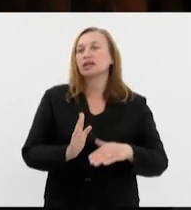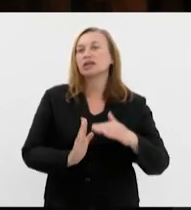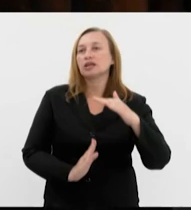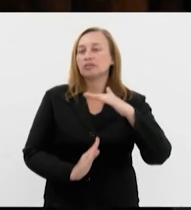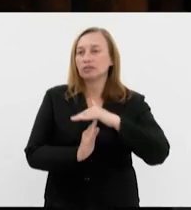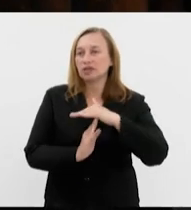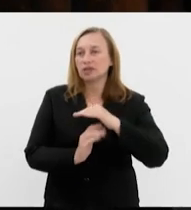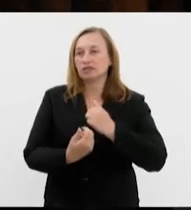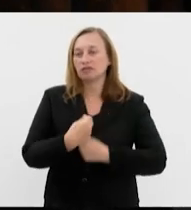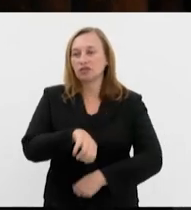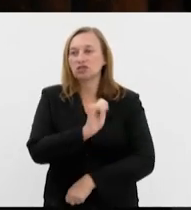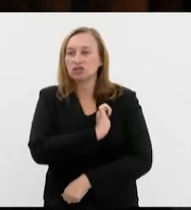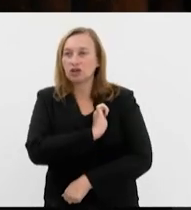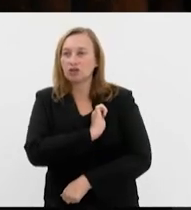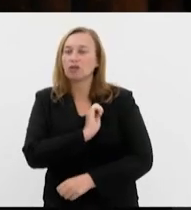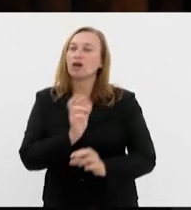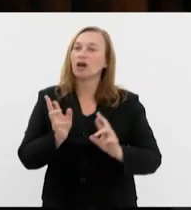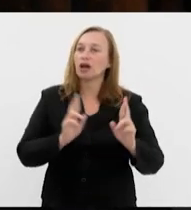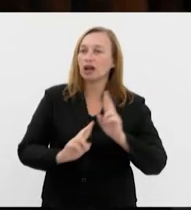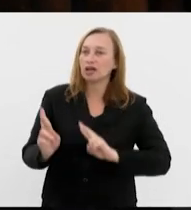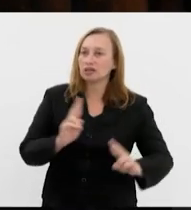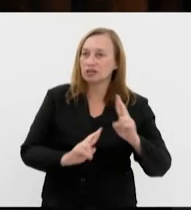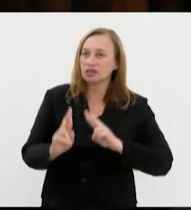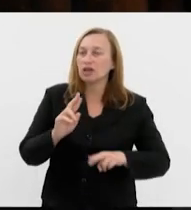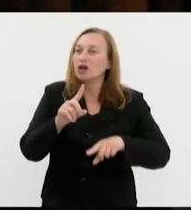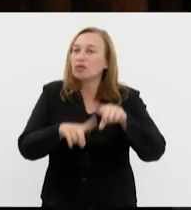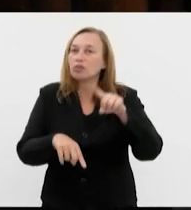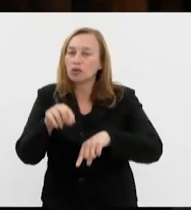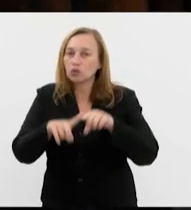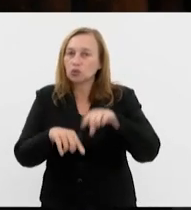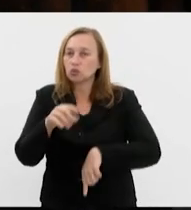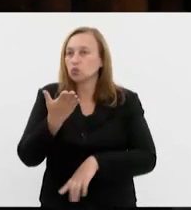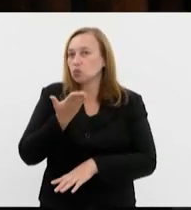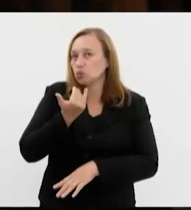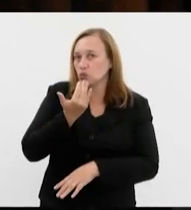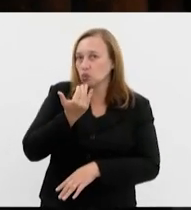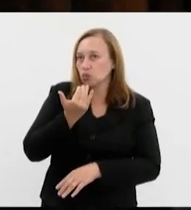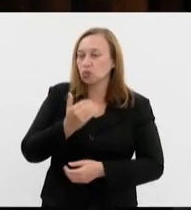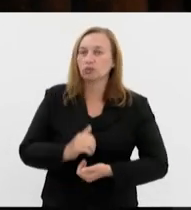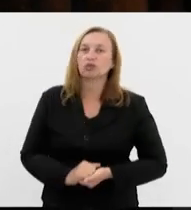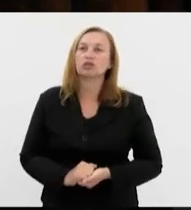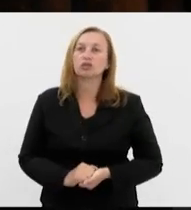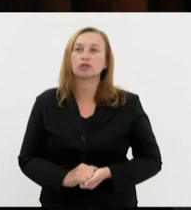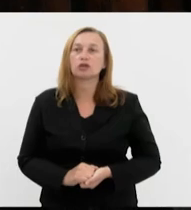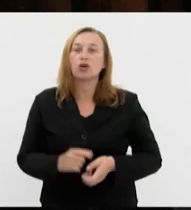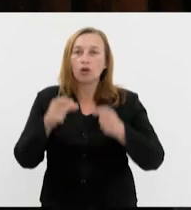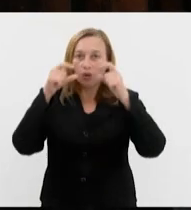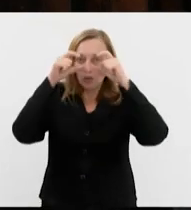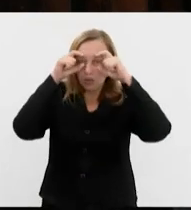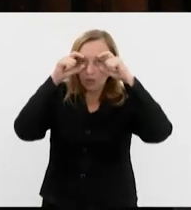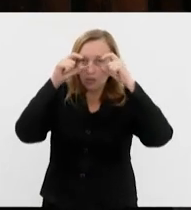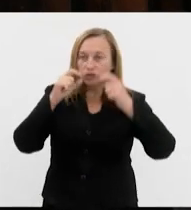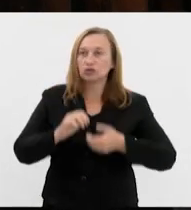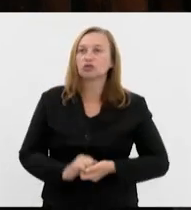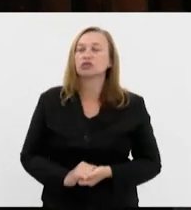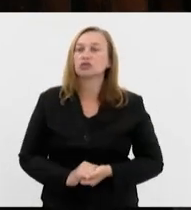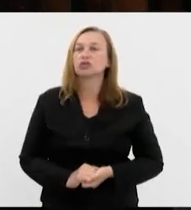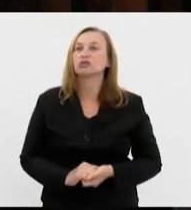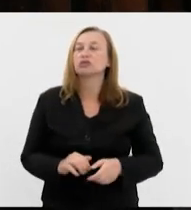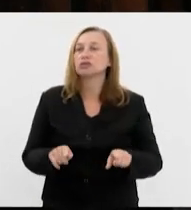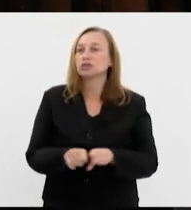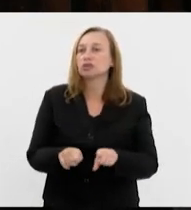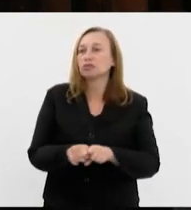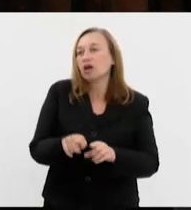fiscais relacionados a produtos alimentícios, óticos e de papel